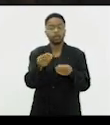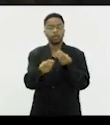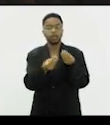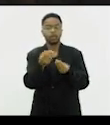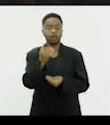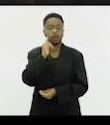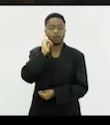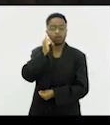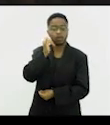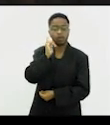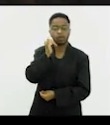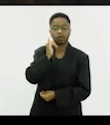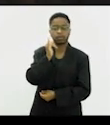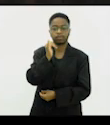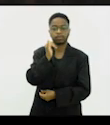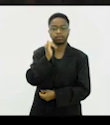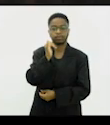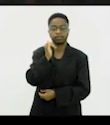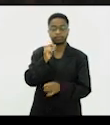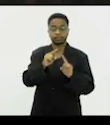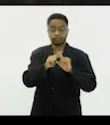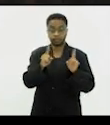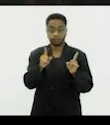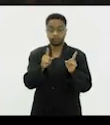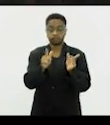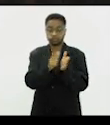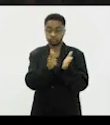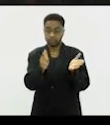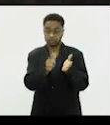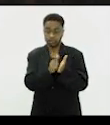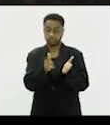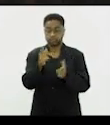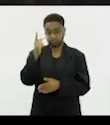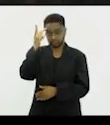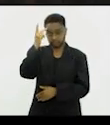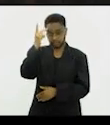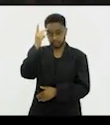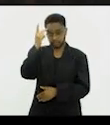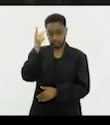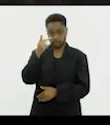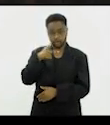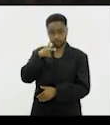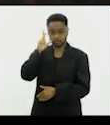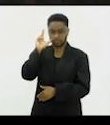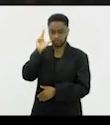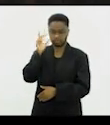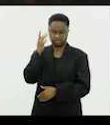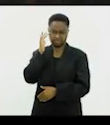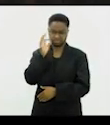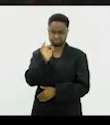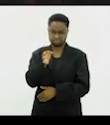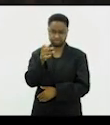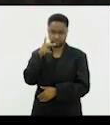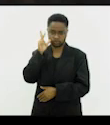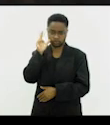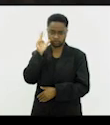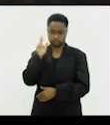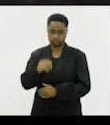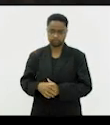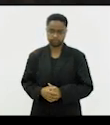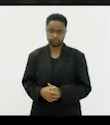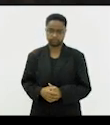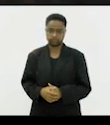narrativa. E o jornal Estado de São Paulo, anteontem, acho que foi isso, disse